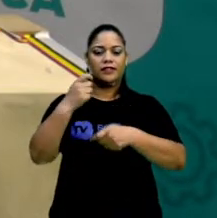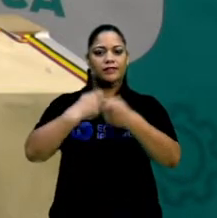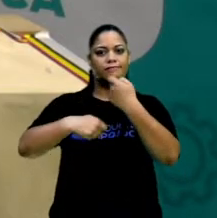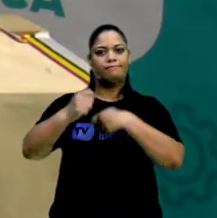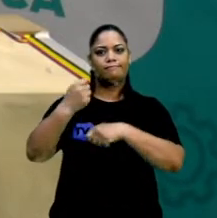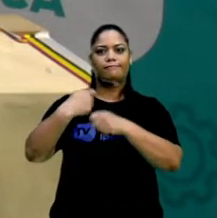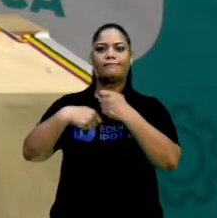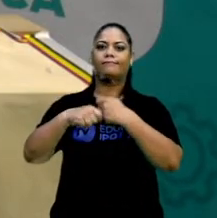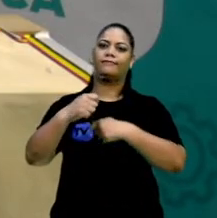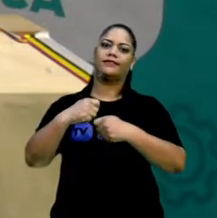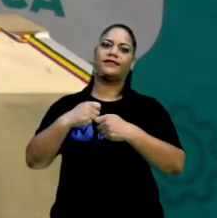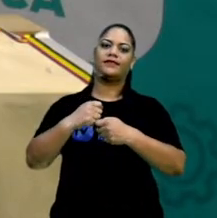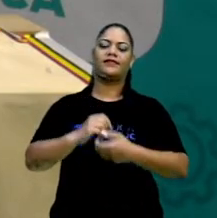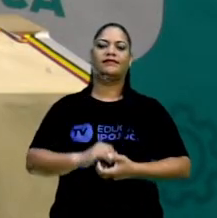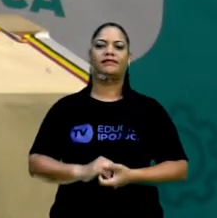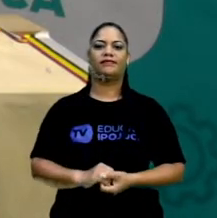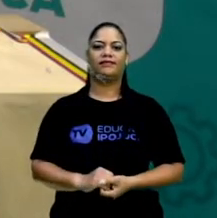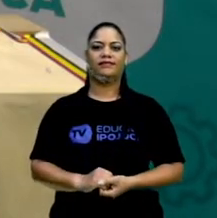tristeza.